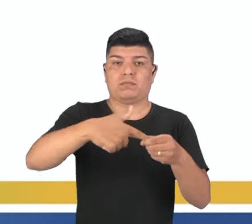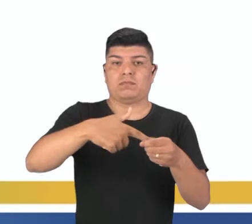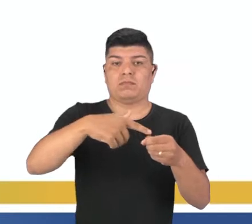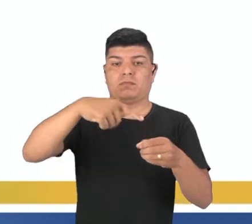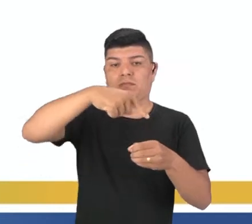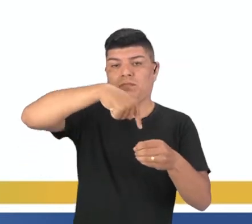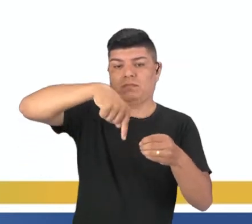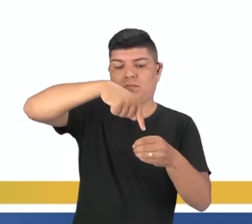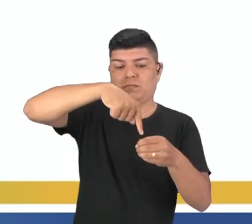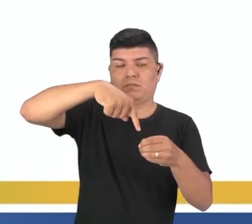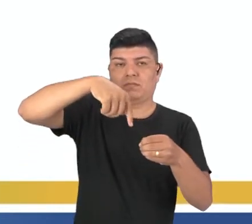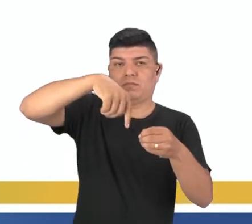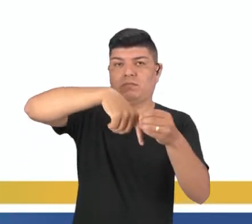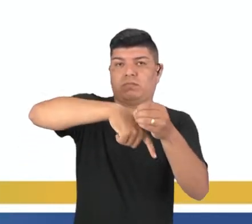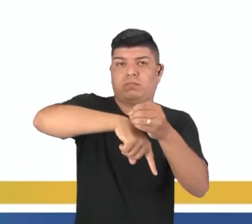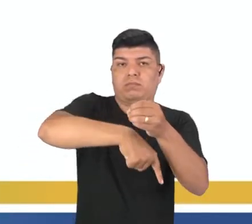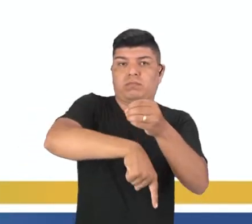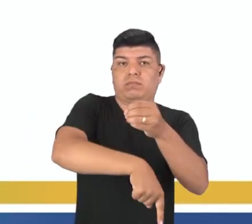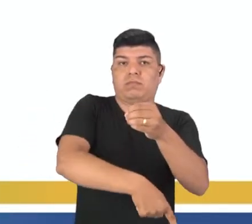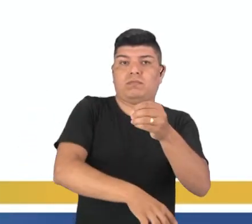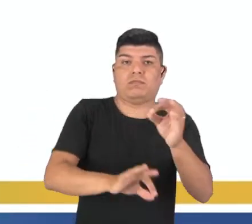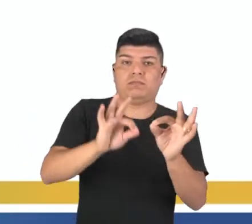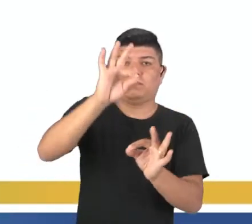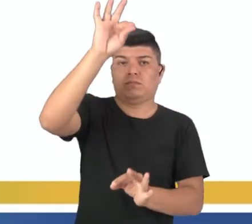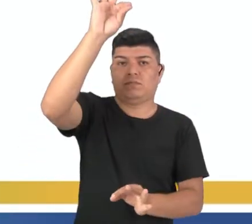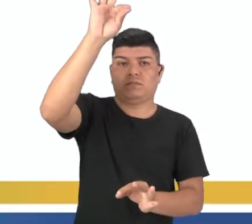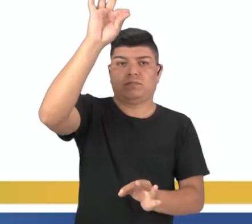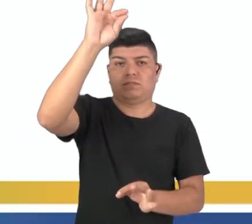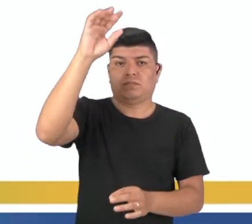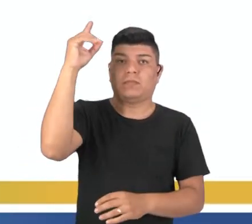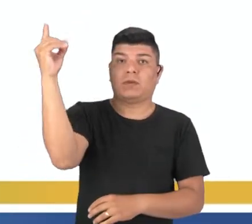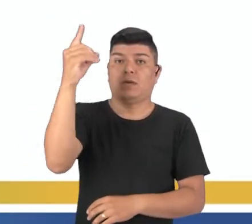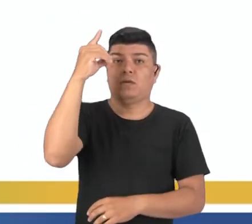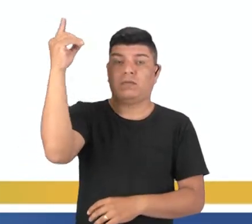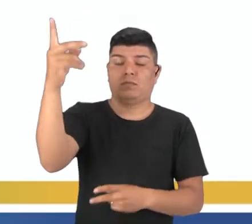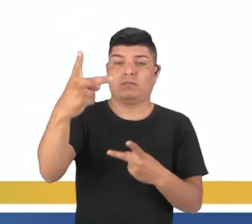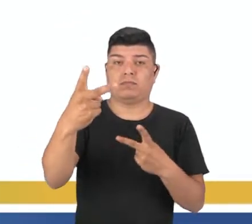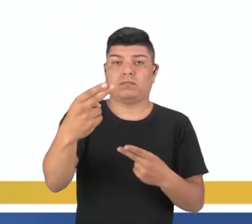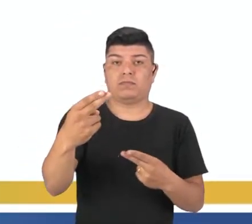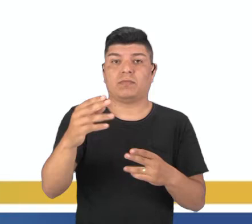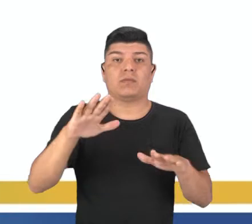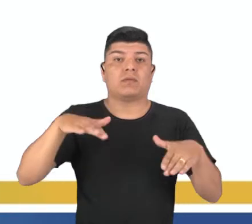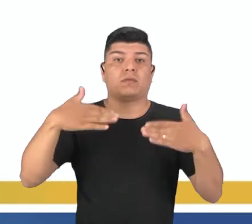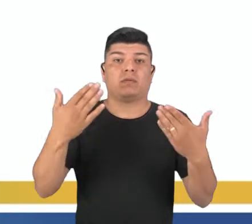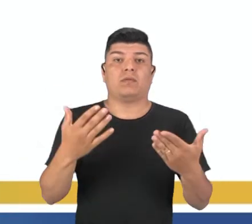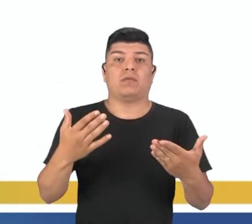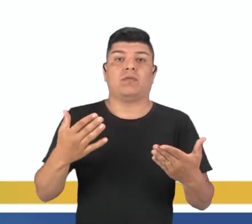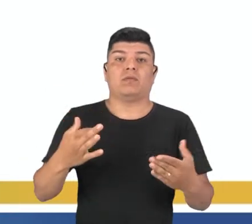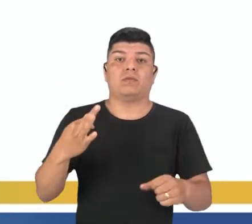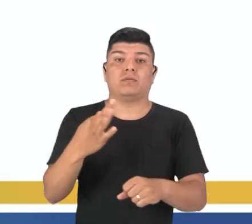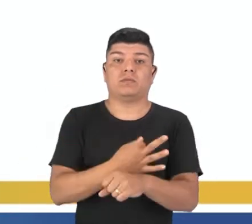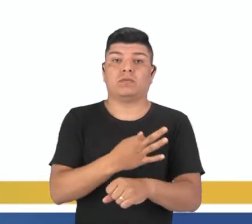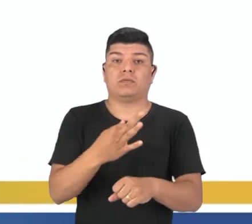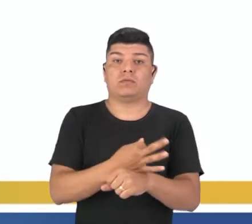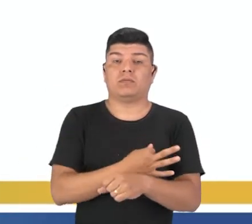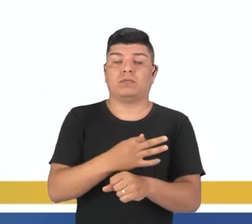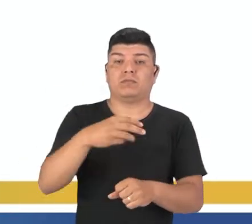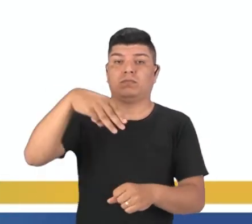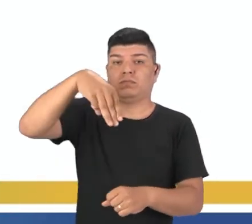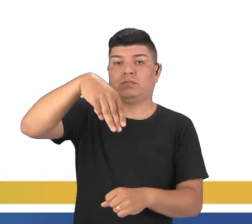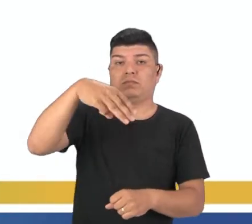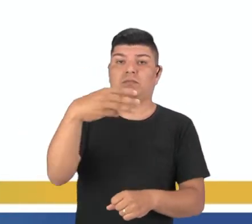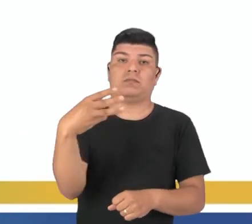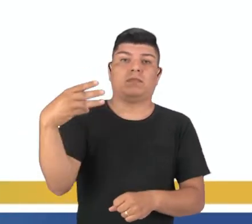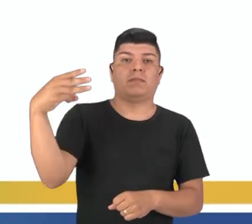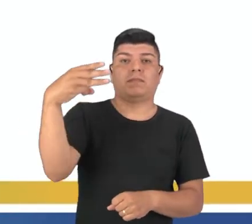igual a 5 metros. Nesse comprimento aí, gente, é a mesma coisa da altura, tá? Então, qual que é a capacidade em metros cúbicos